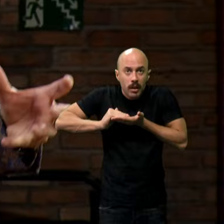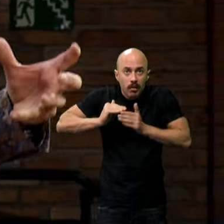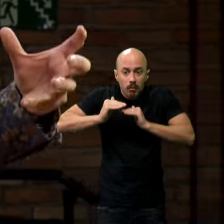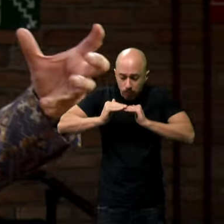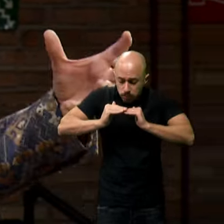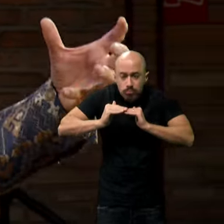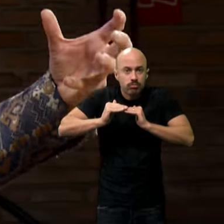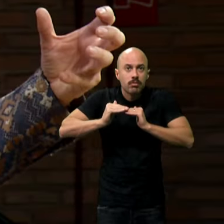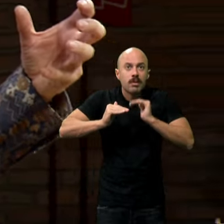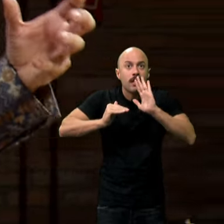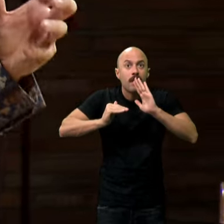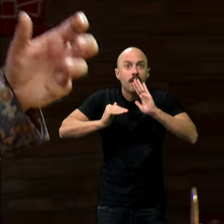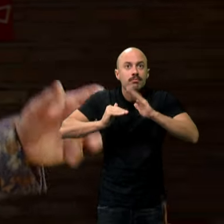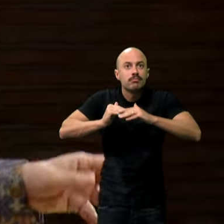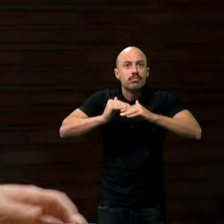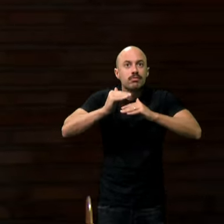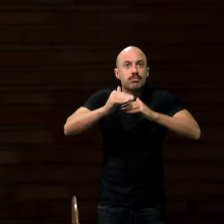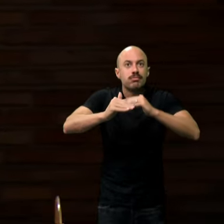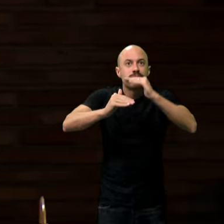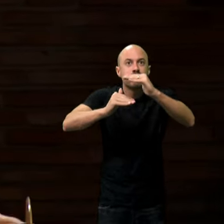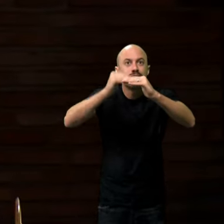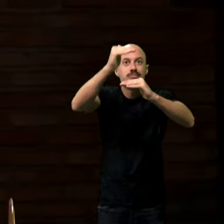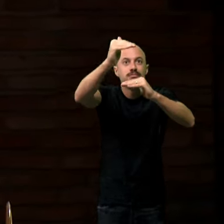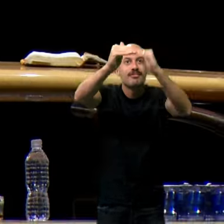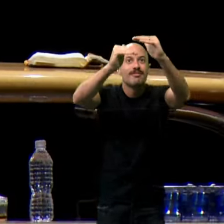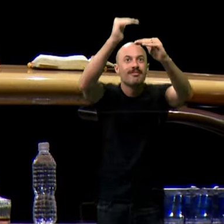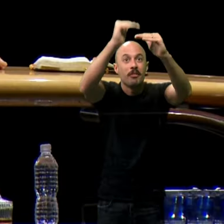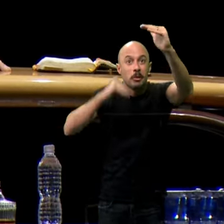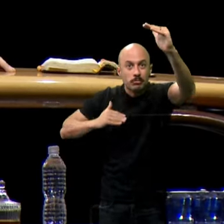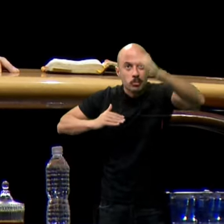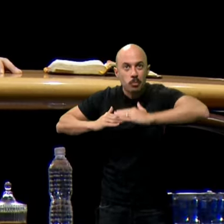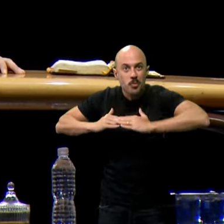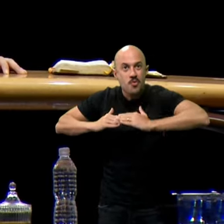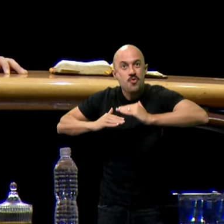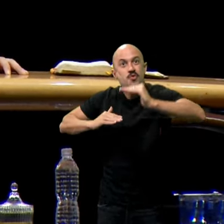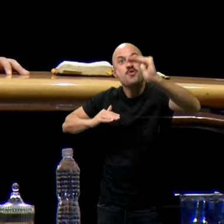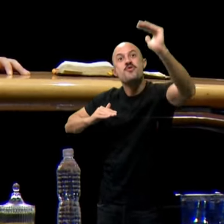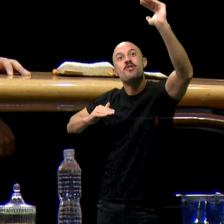Você tem que receber esse espírito de fé nesta noite.